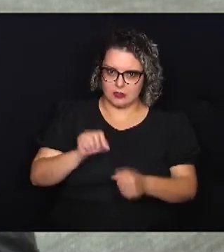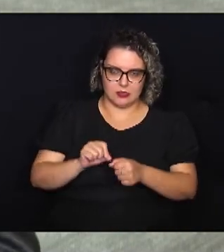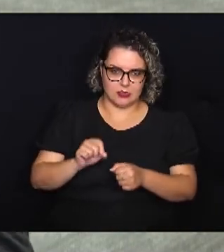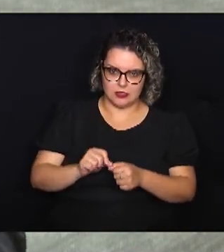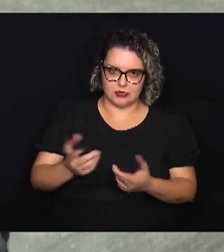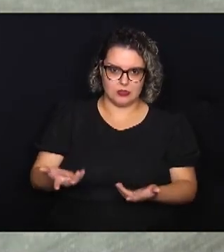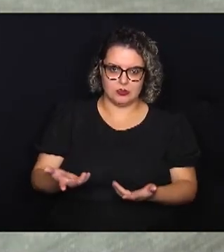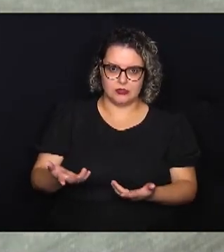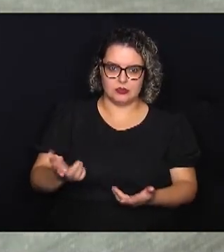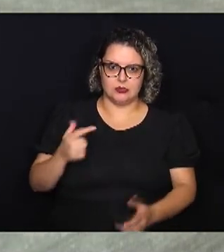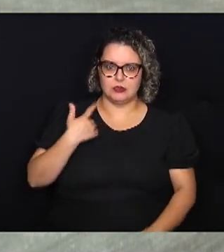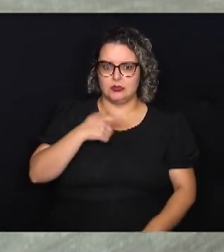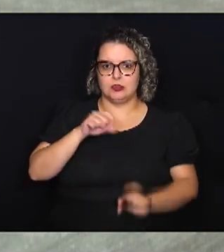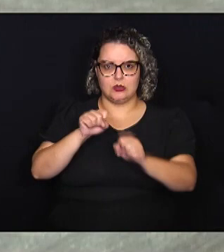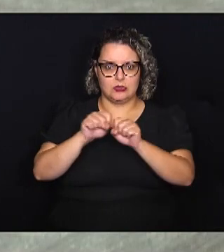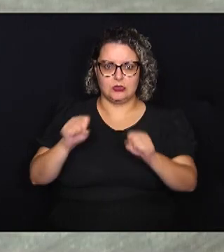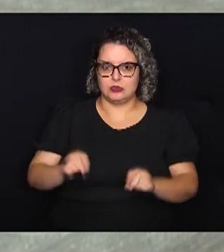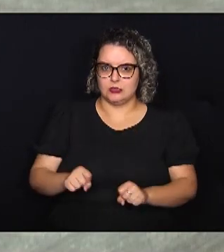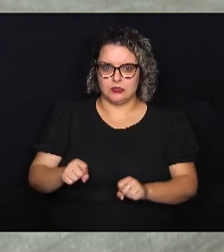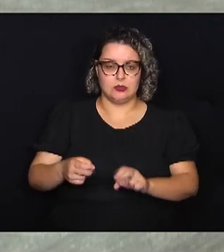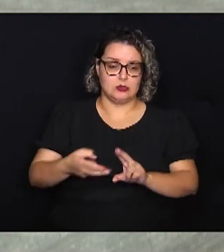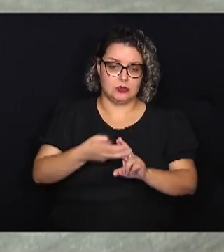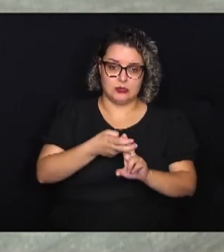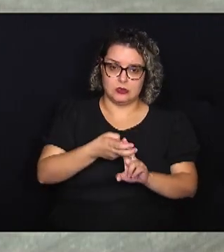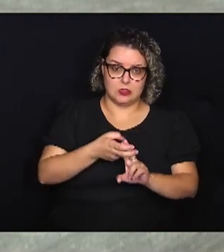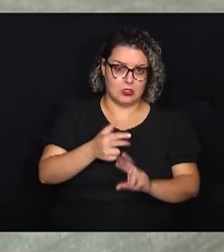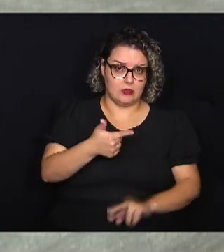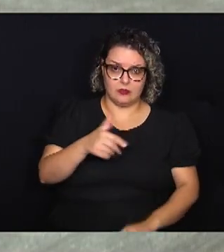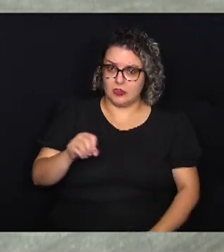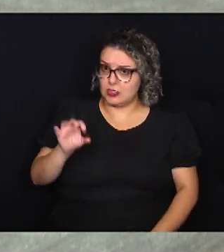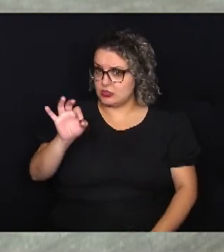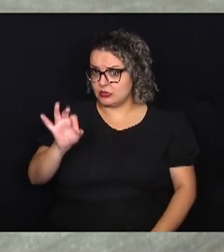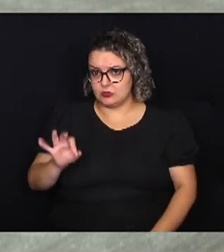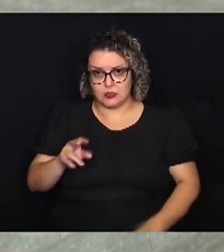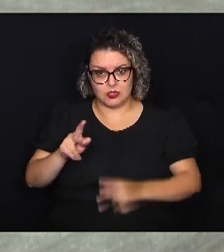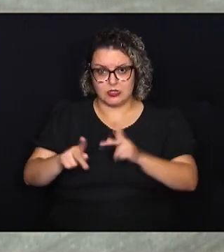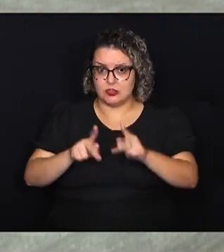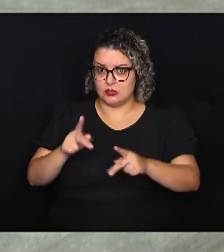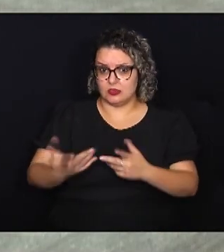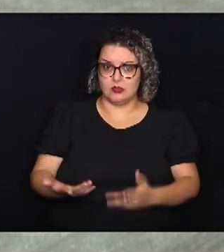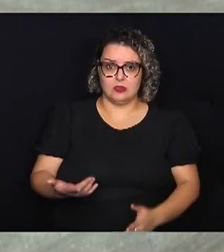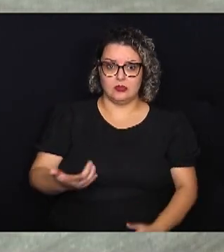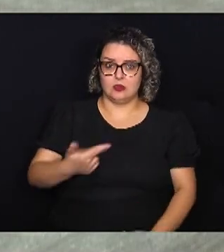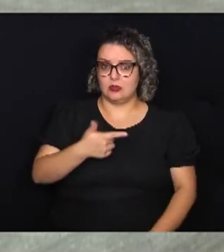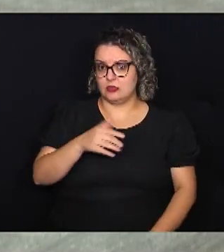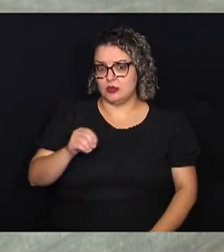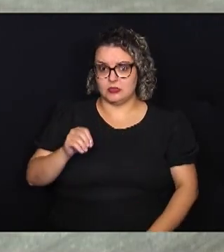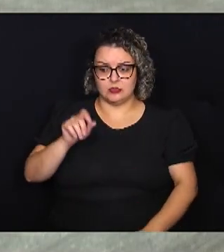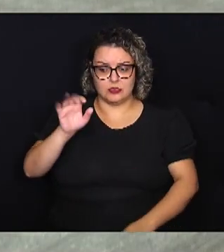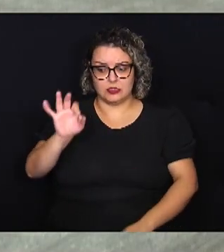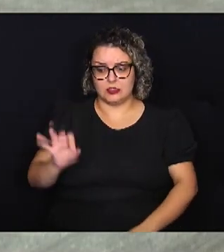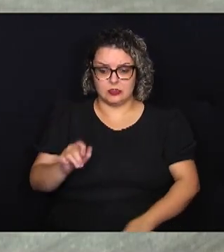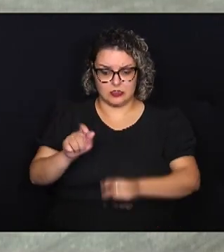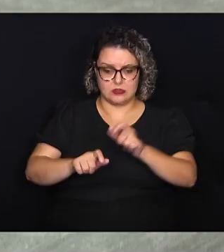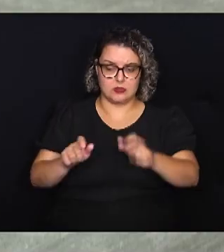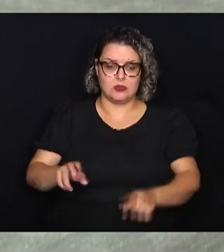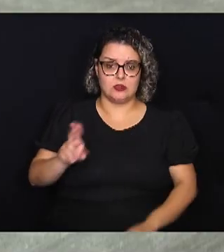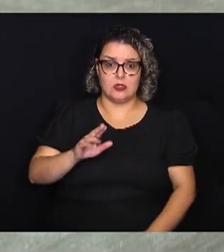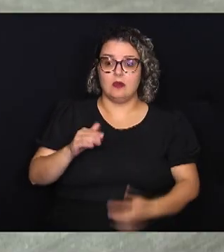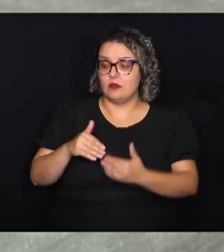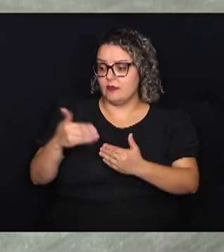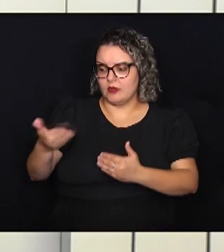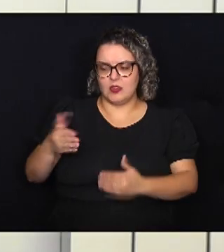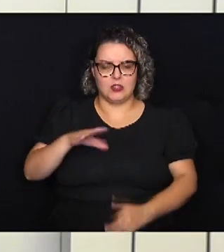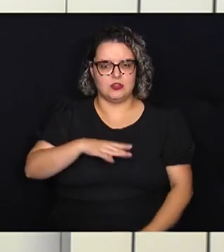do nosso Sistema Único de Saúde. 20% da população, 20% dos usuários são de fora de Campinas.